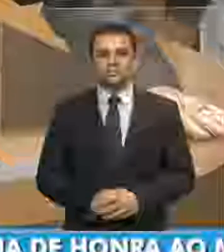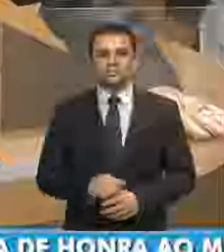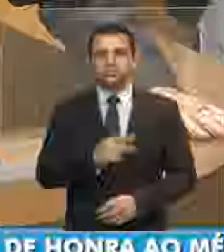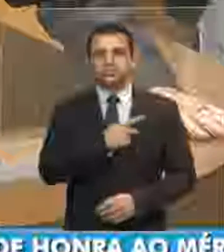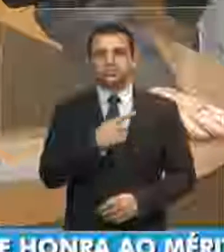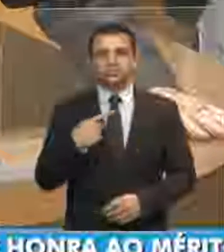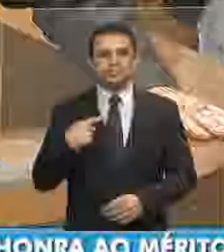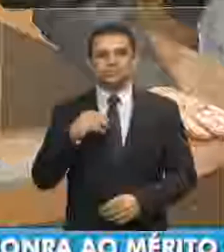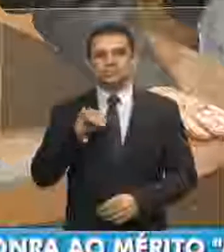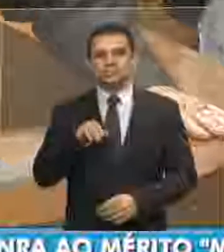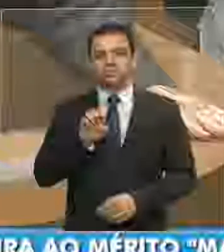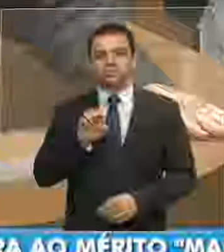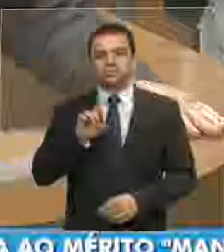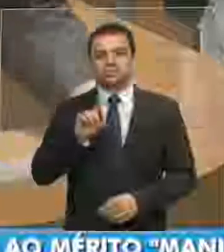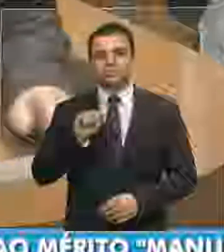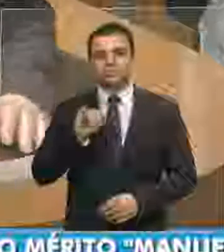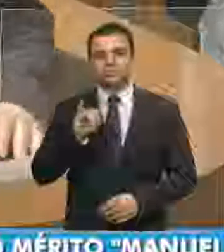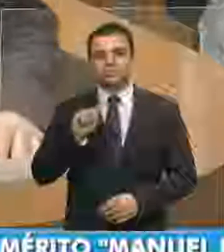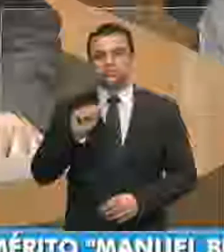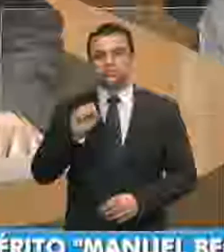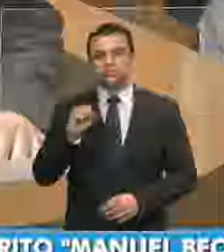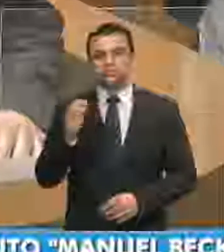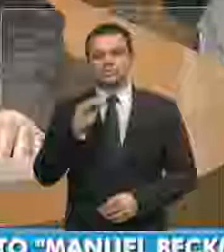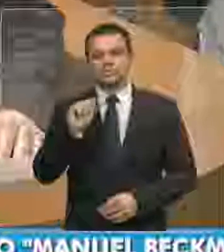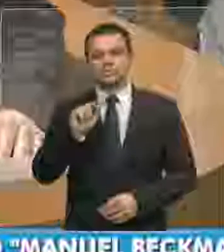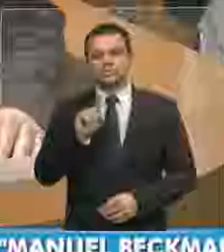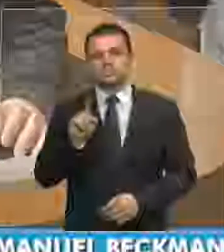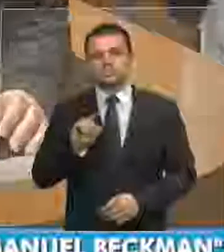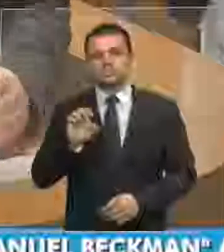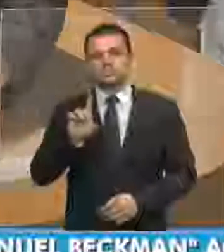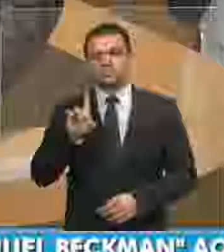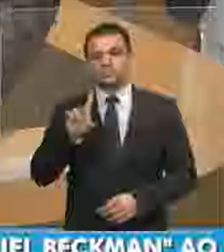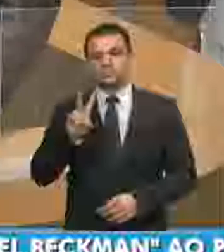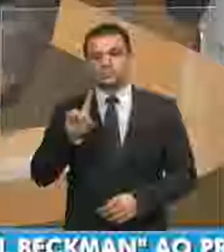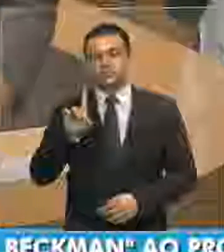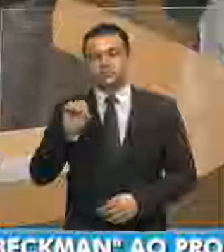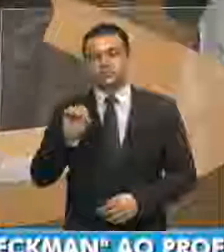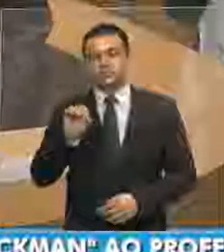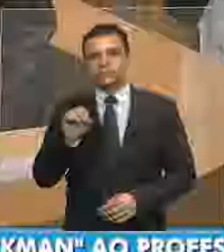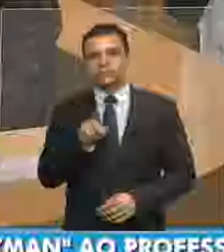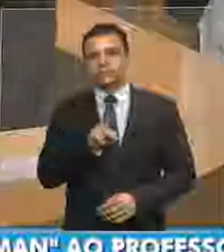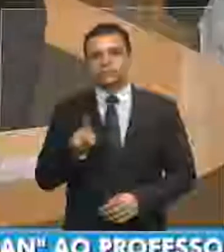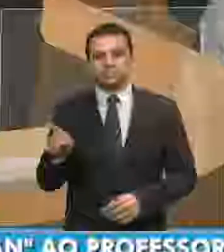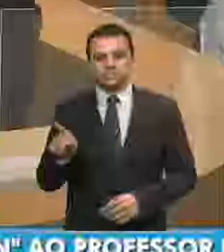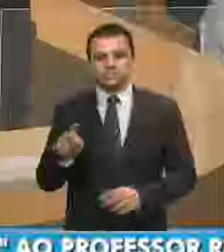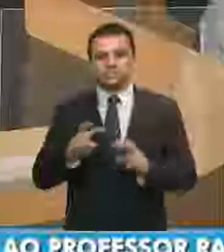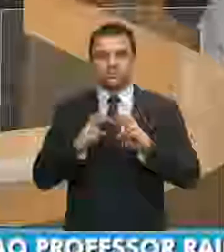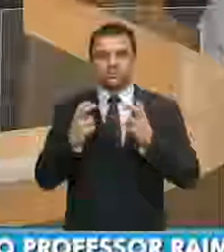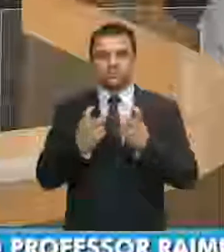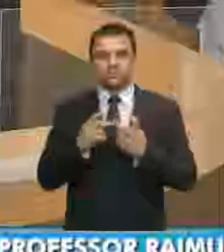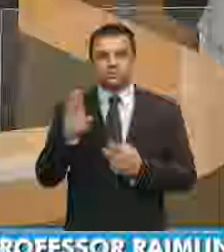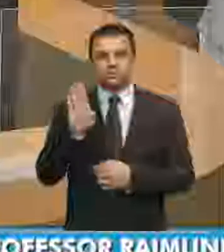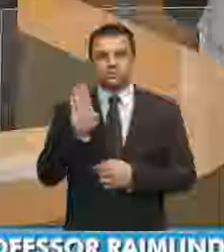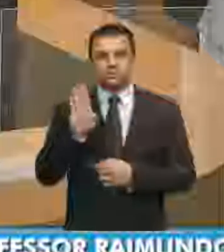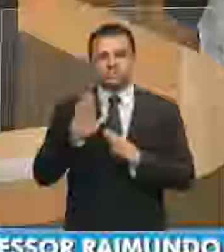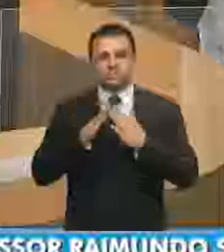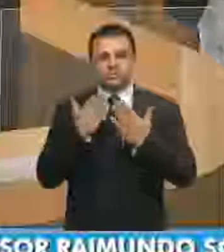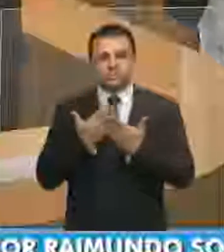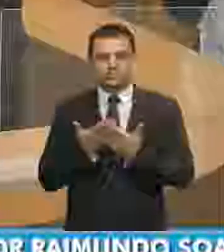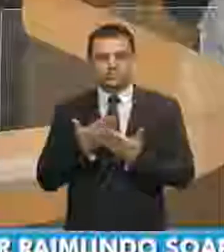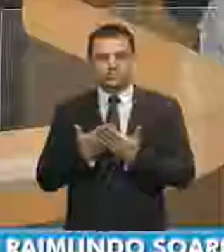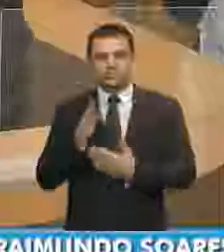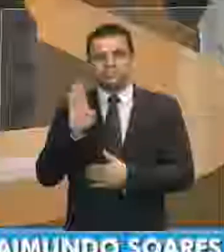Pastor Gedaías Azevedo, presidente do Conselho Batista, do Colégio